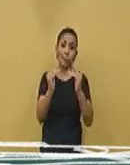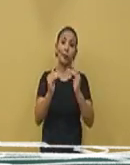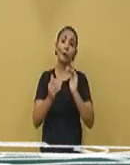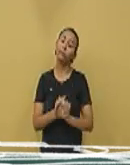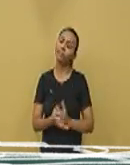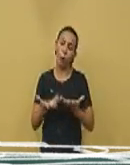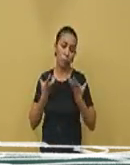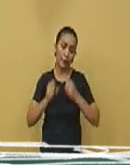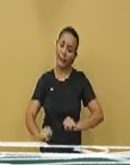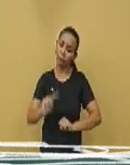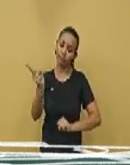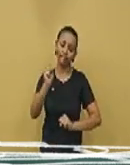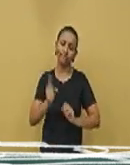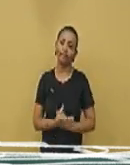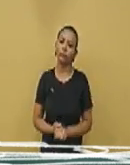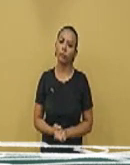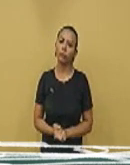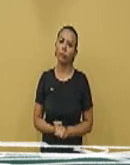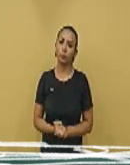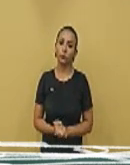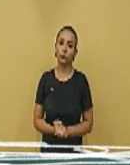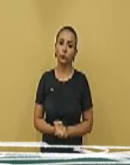isso.